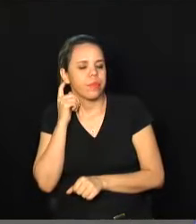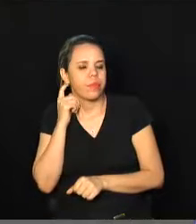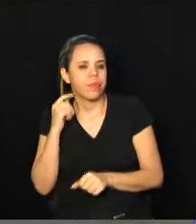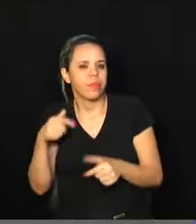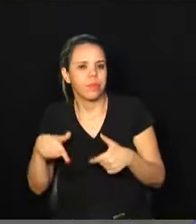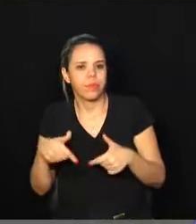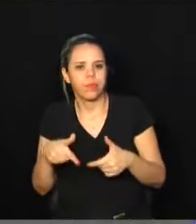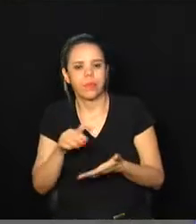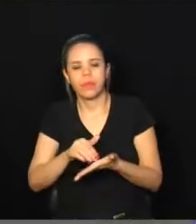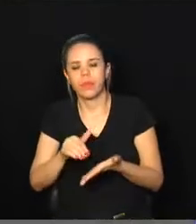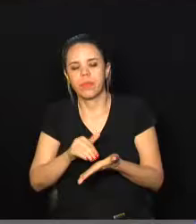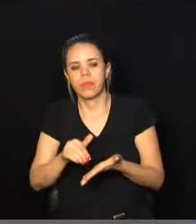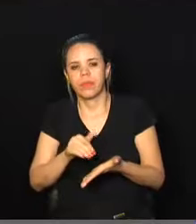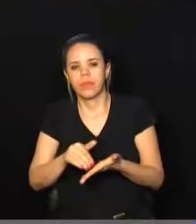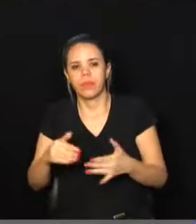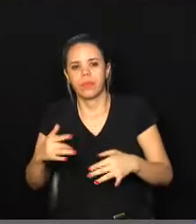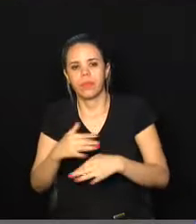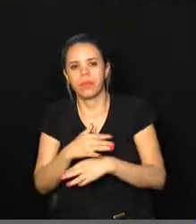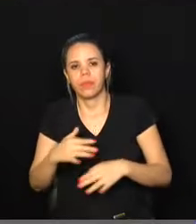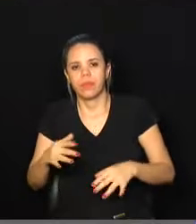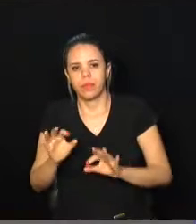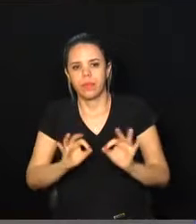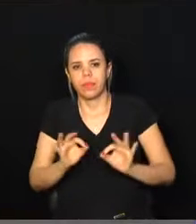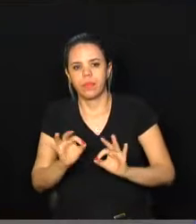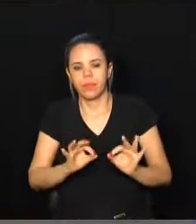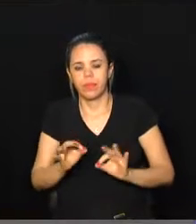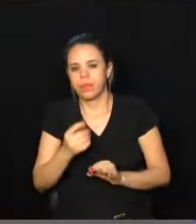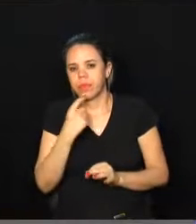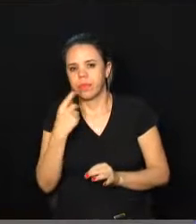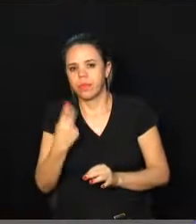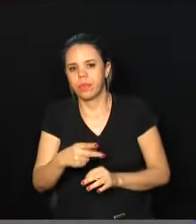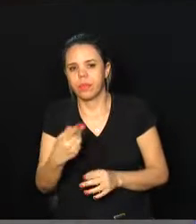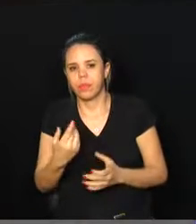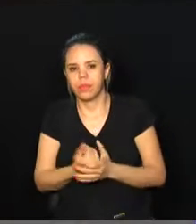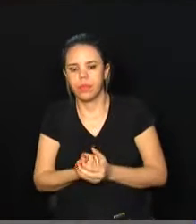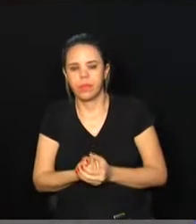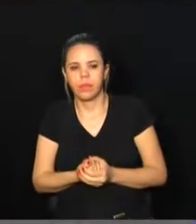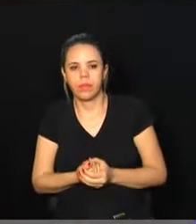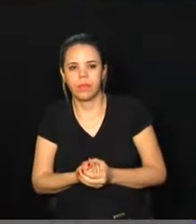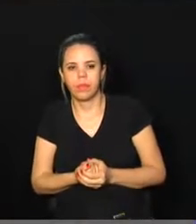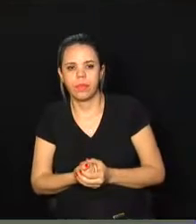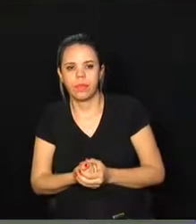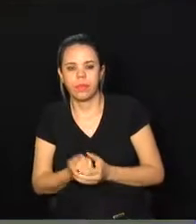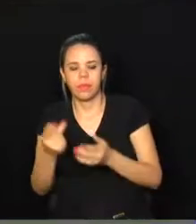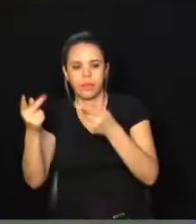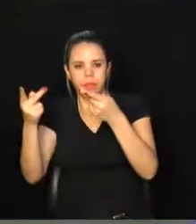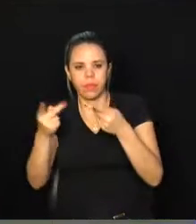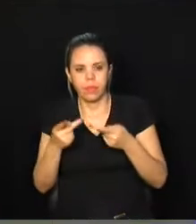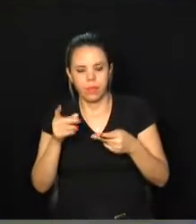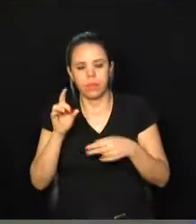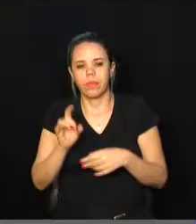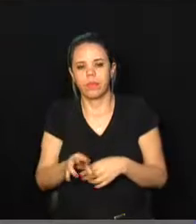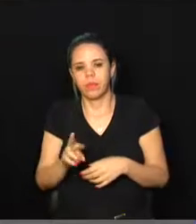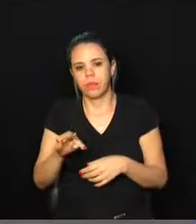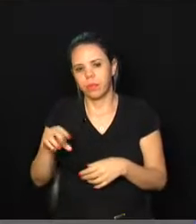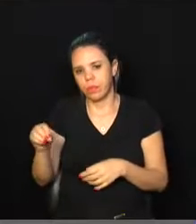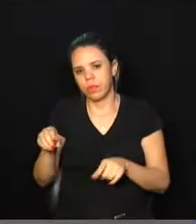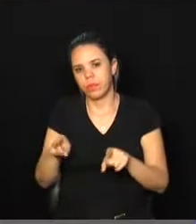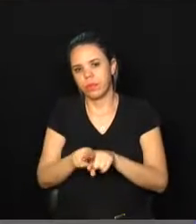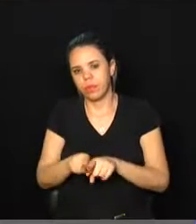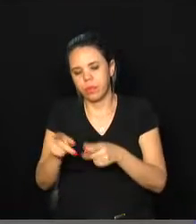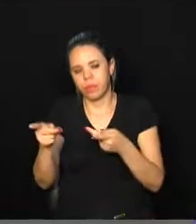trabalhos da Secretaria de Urbanismo e Planejamento aqui em Campinas. Foram convidados não só o Renato Mesquita, como também